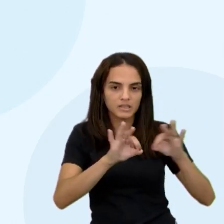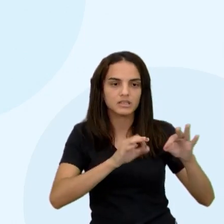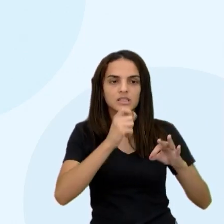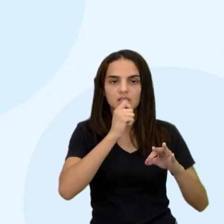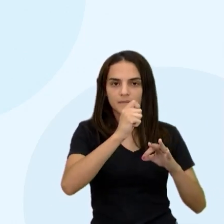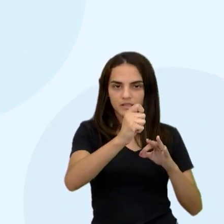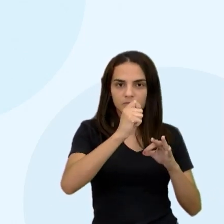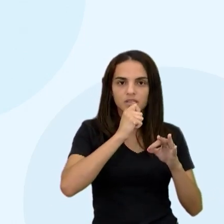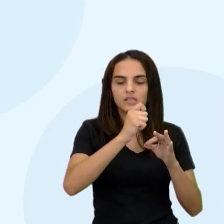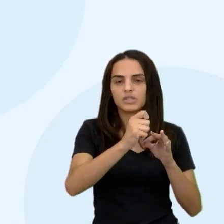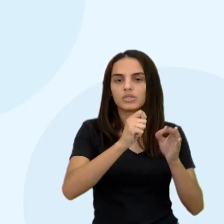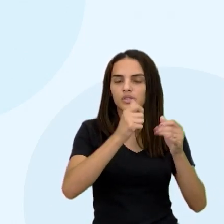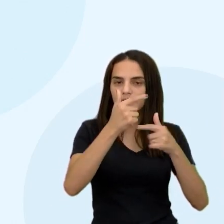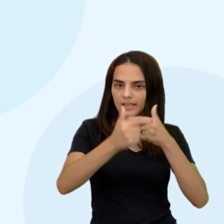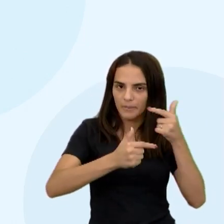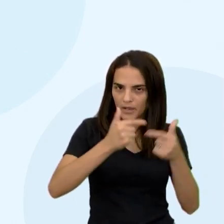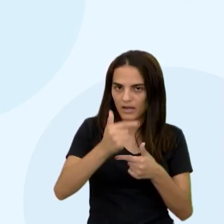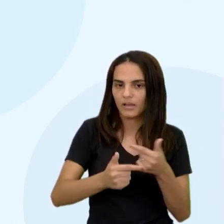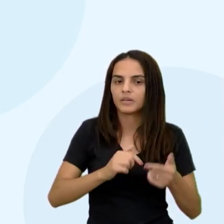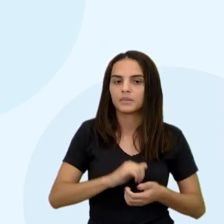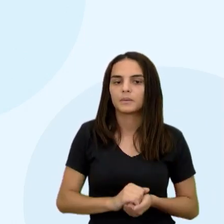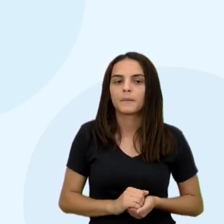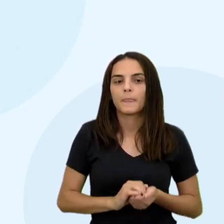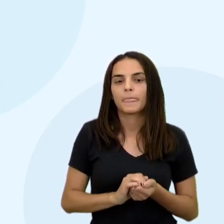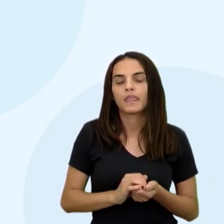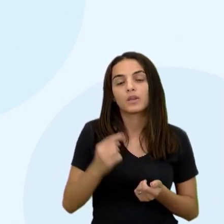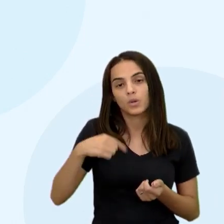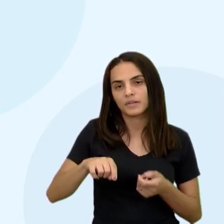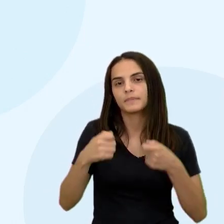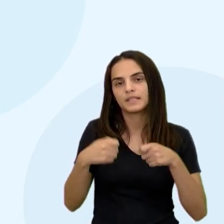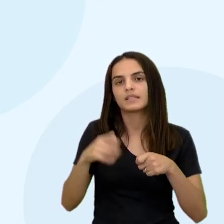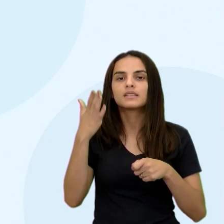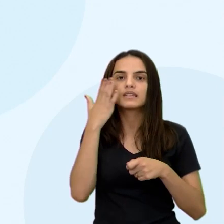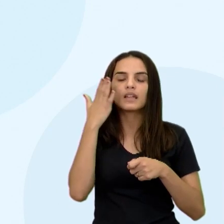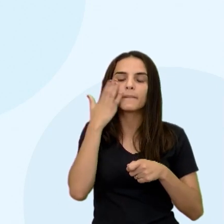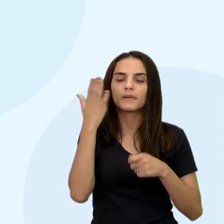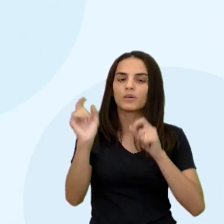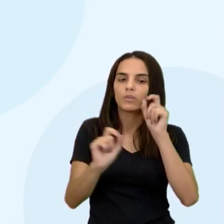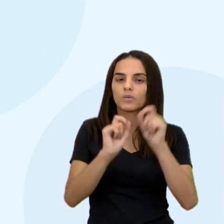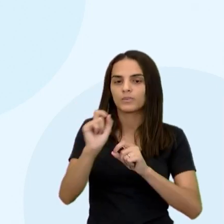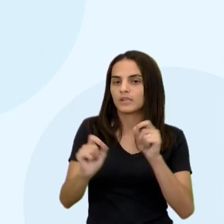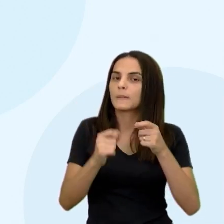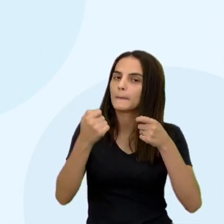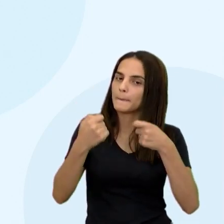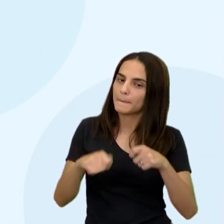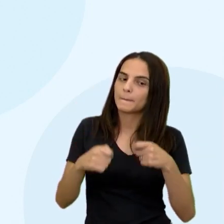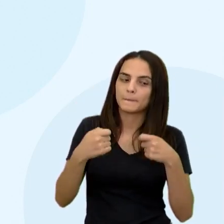de emprego, que para uma entrevista de emprego a gente precisa saber que é